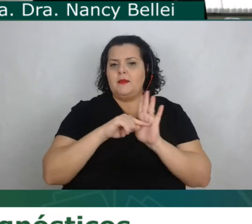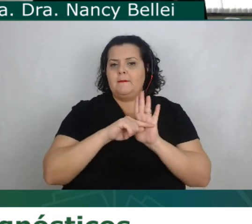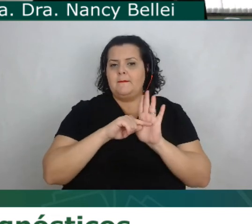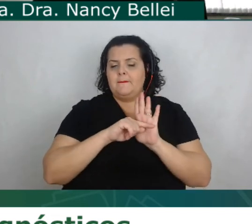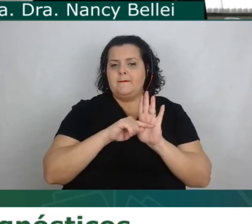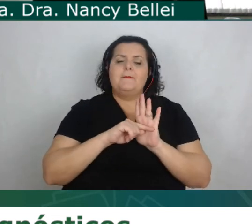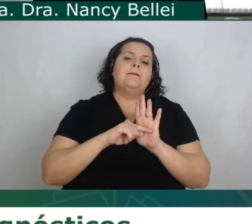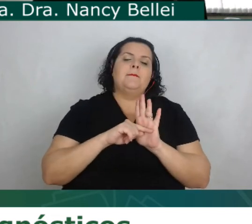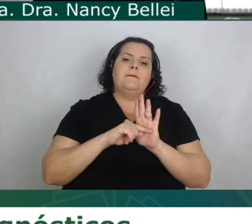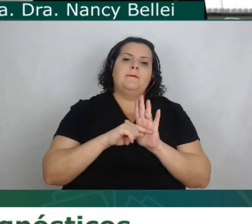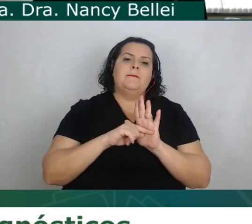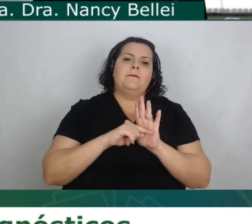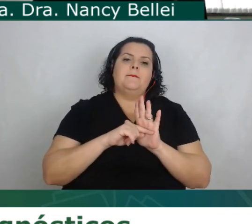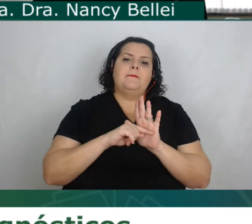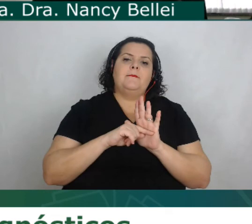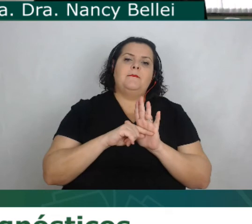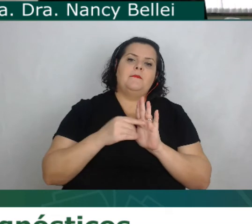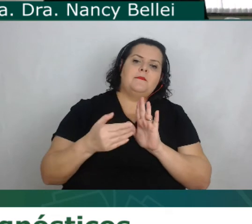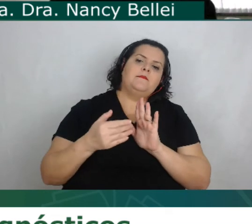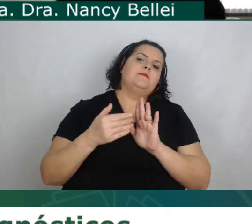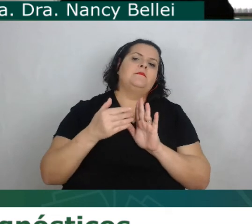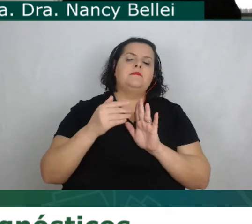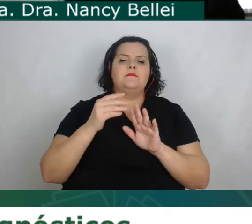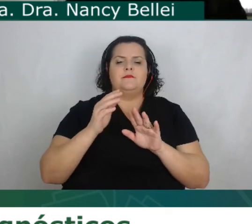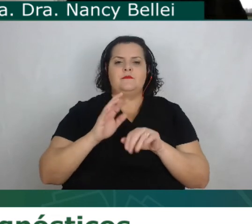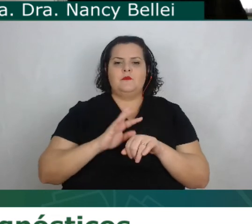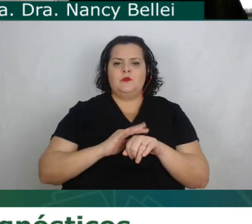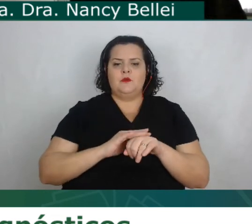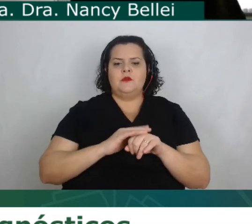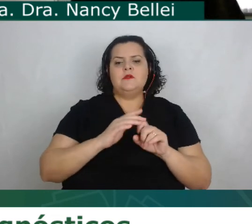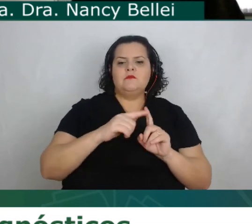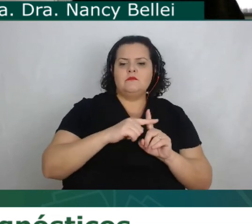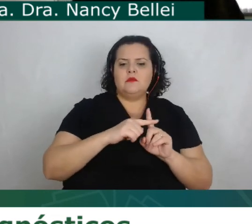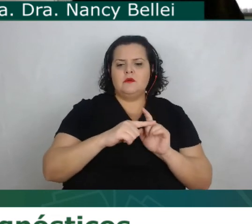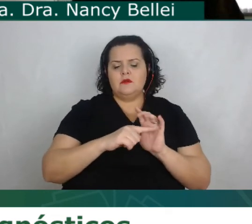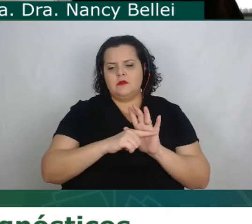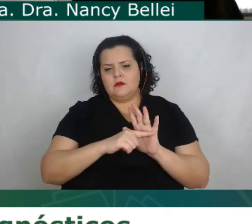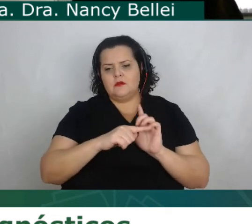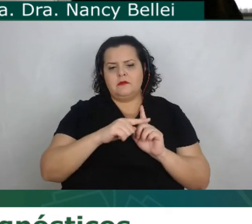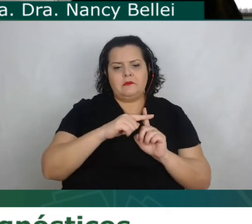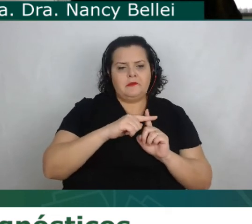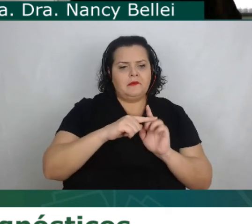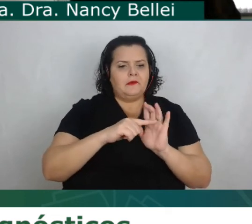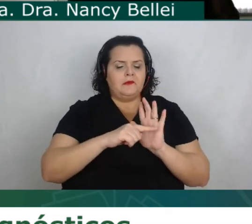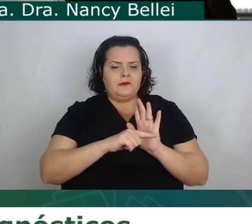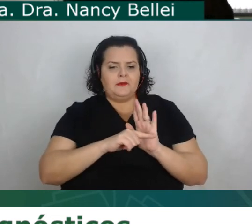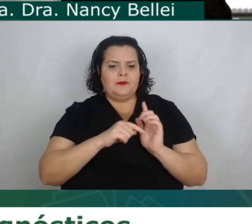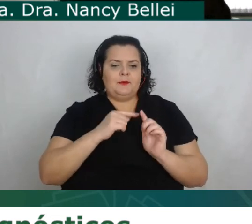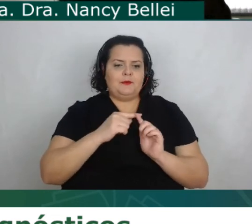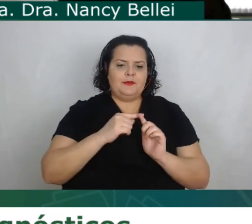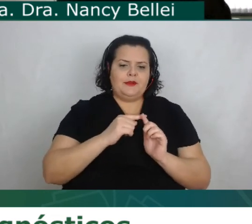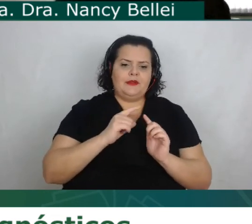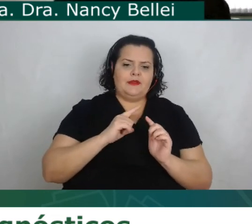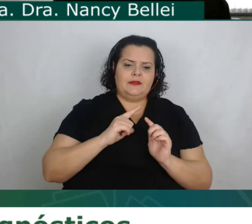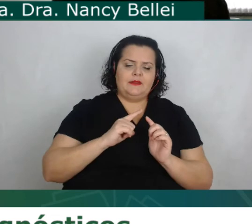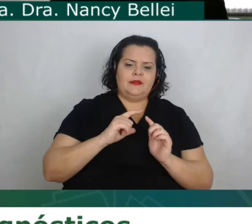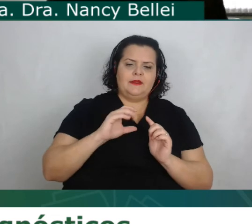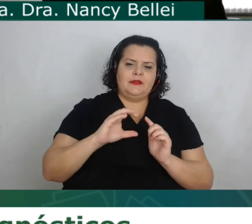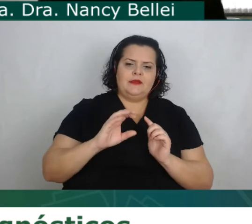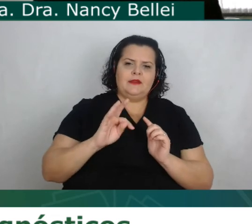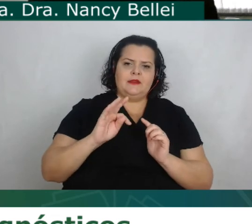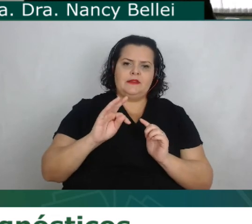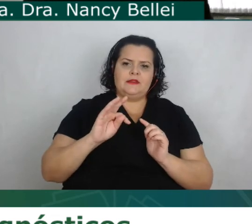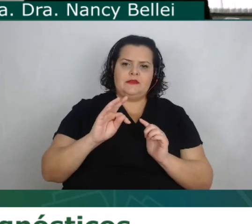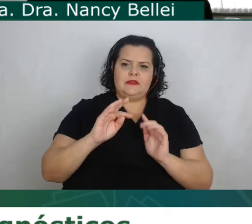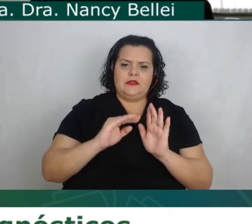entre positivo e negativo, e aí você colhe e vem negativo porque apresentam uma CT bastante alta. E se esses pacientes